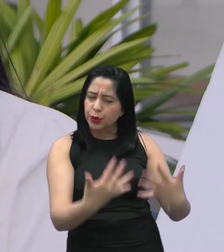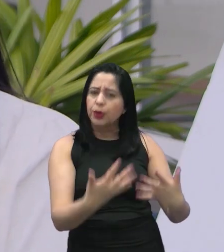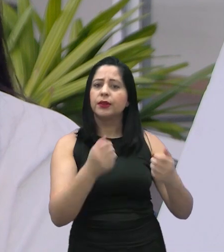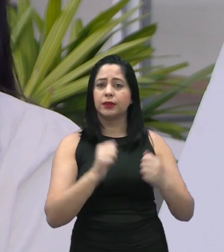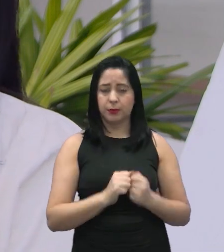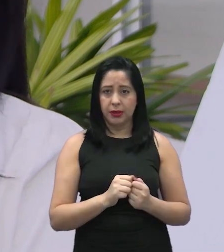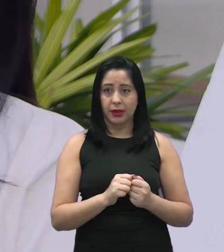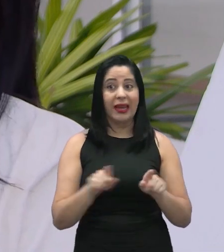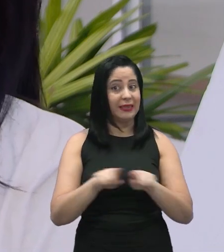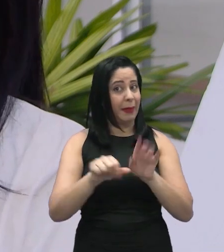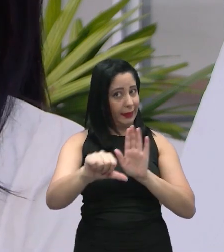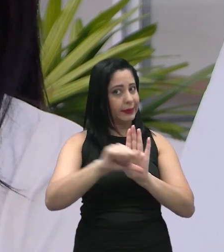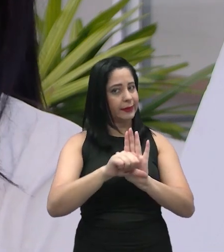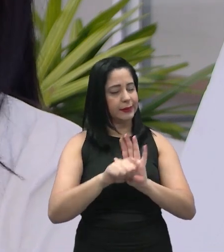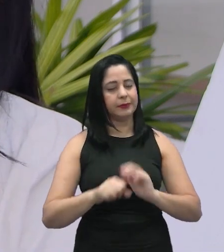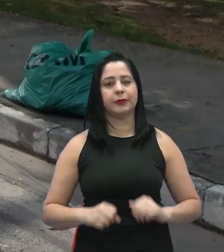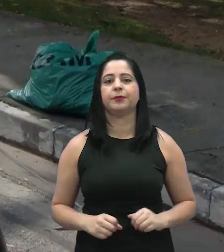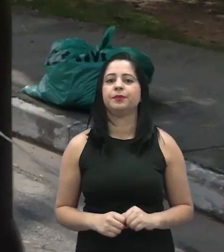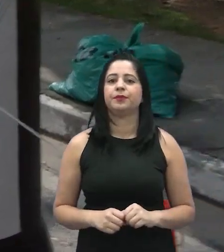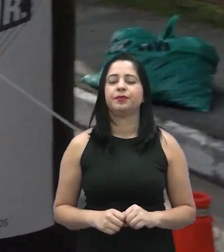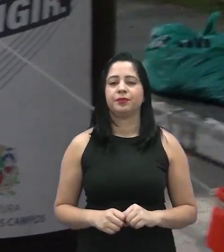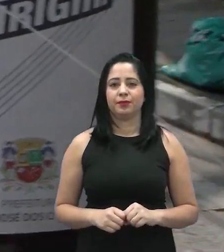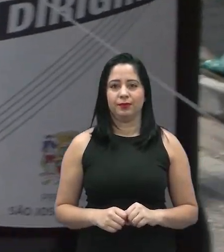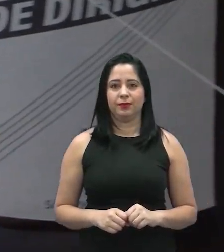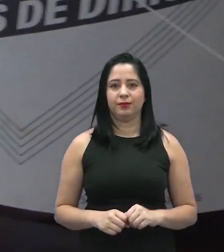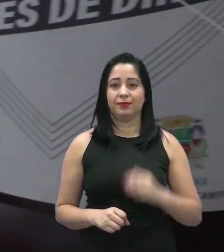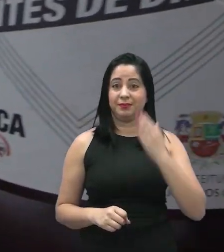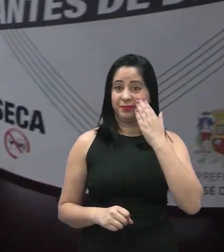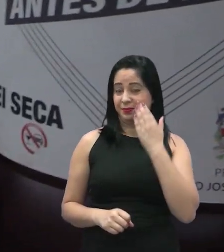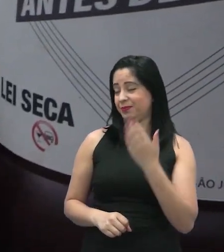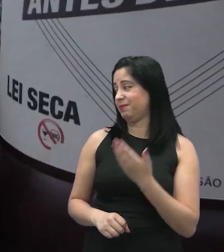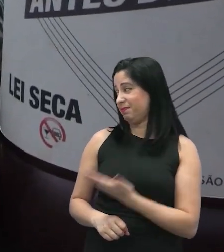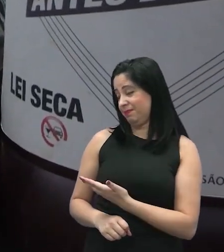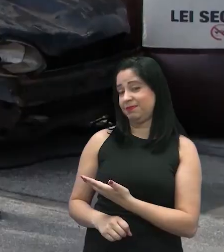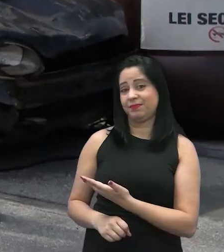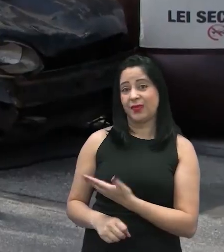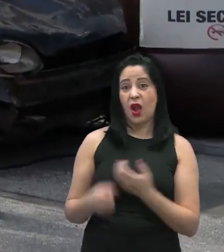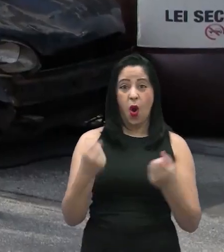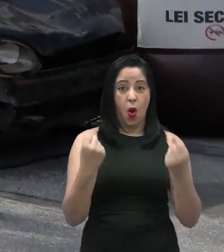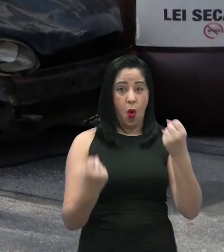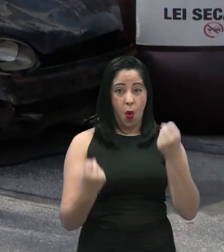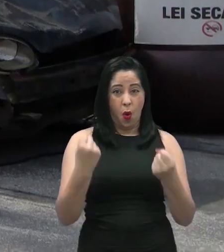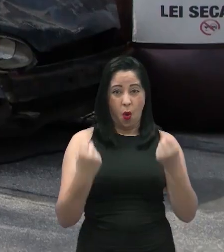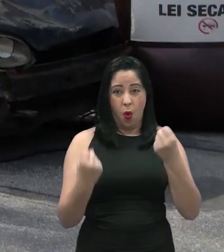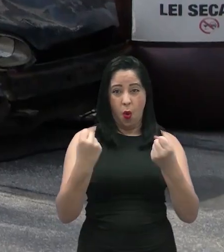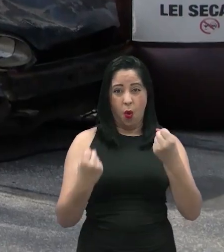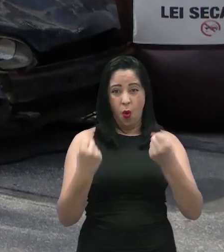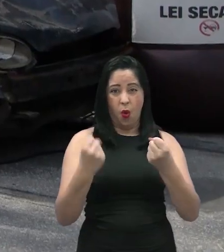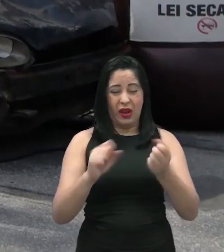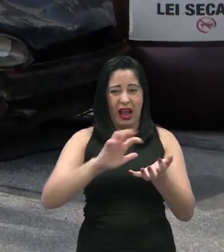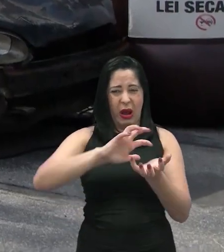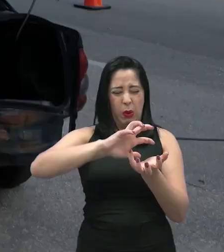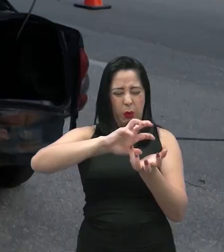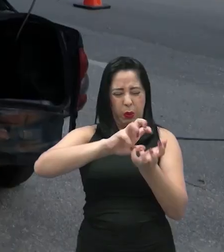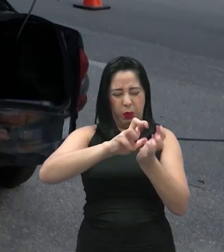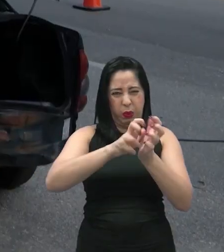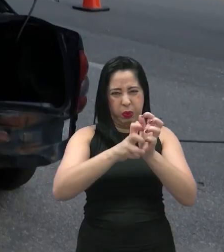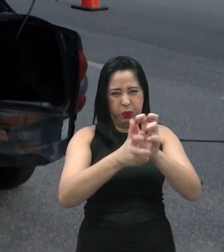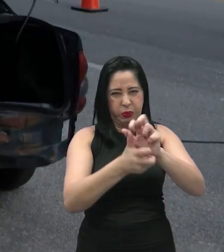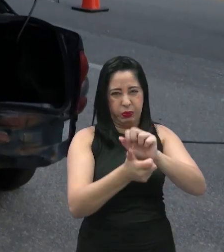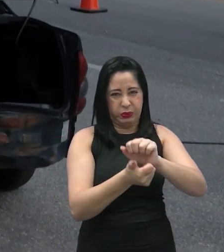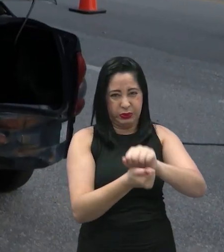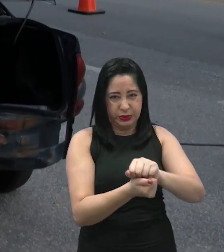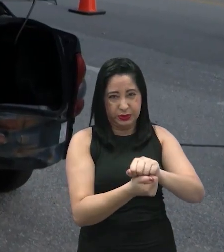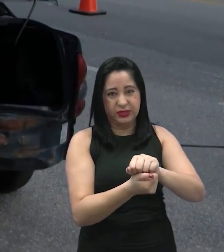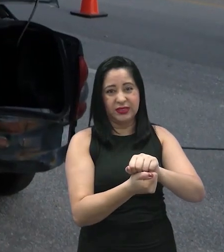perder a carteira ou o crime de trânsito. Para sensibilizar os motoristas, um carro totalmente danificado e um